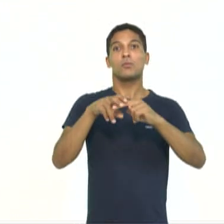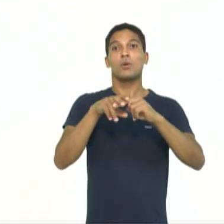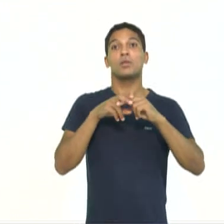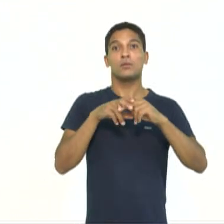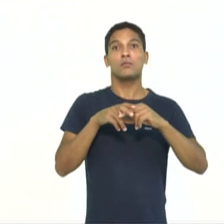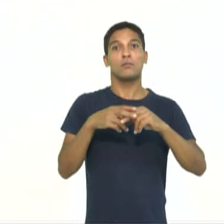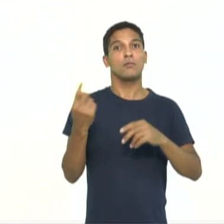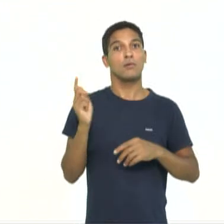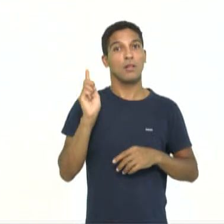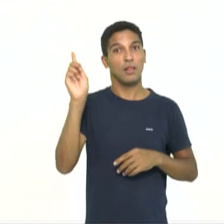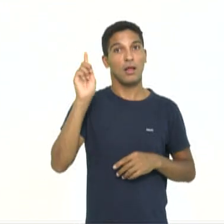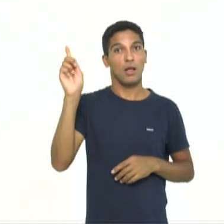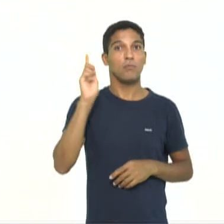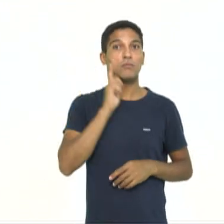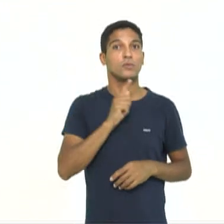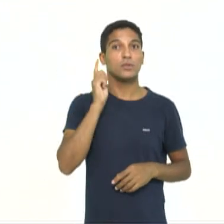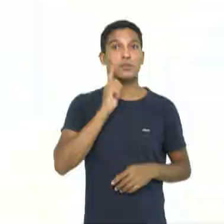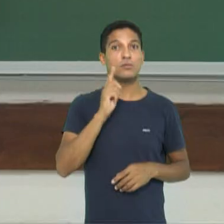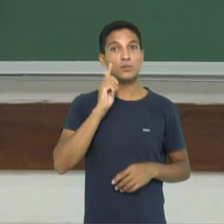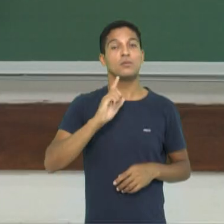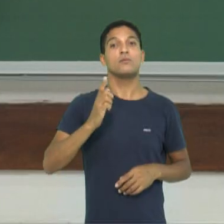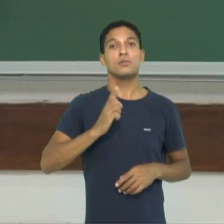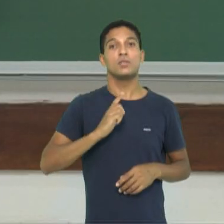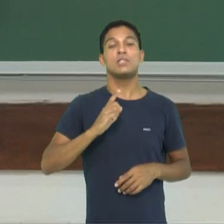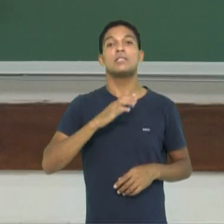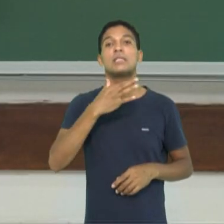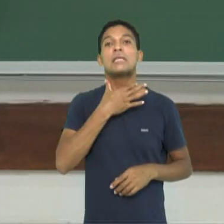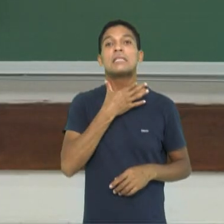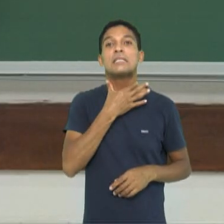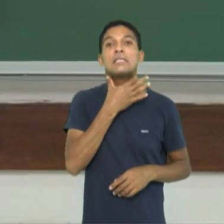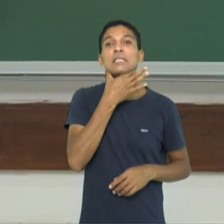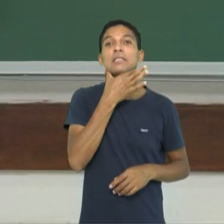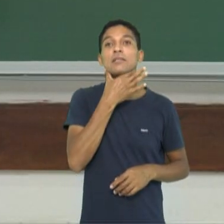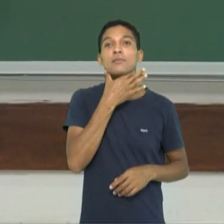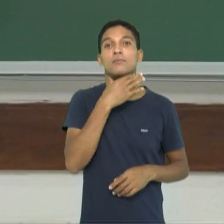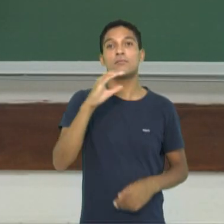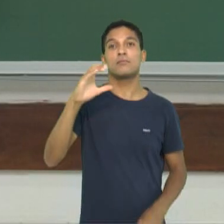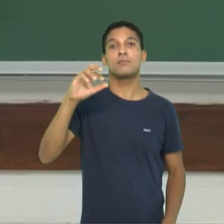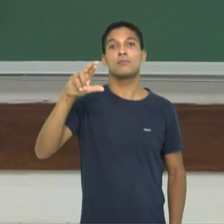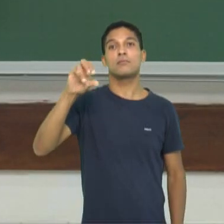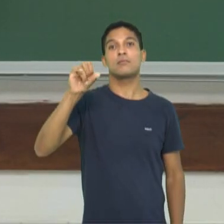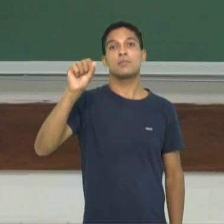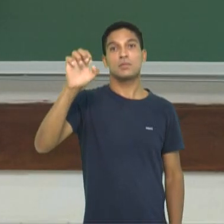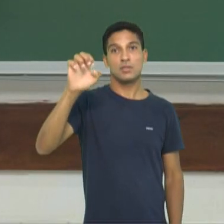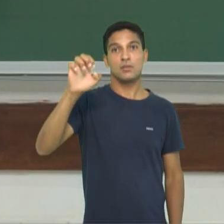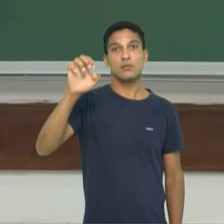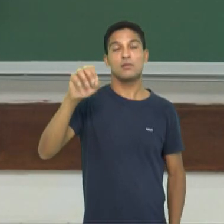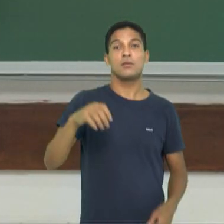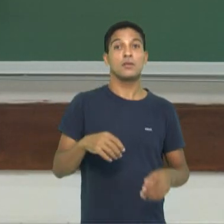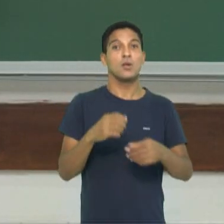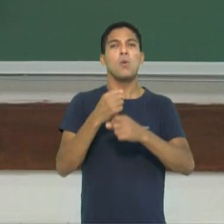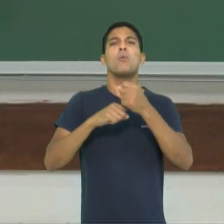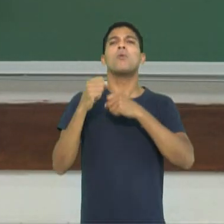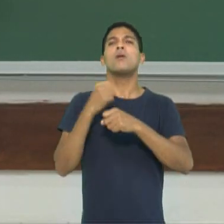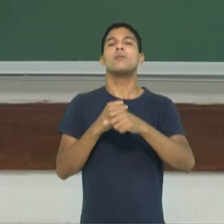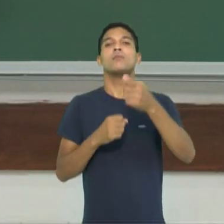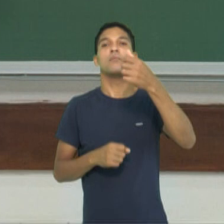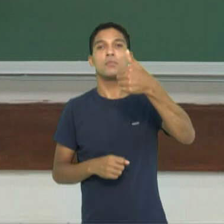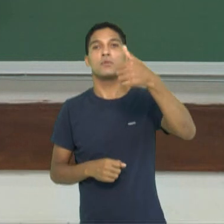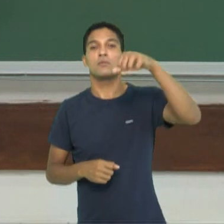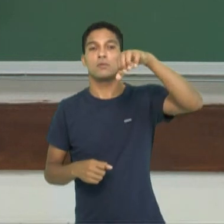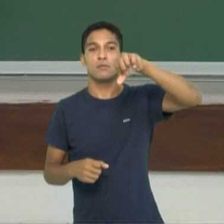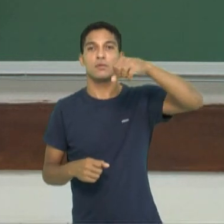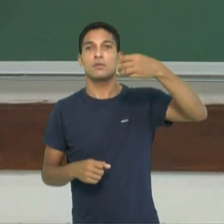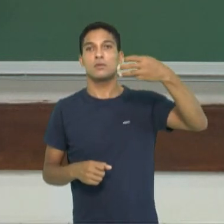no momento de maior crise do capitalismo, que foi a década de 30, que foi a Grande Depressão, com a queda da Bolsa de Valores em